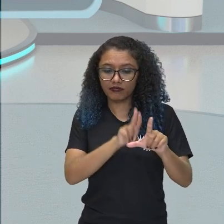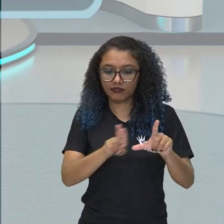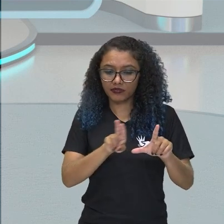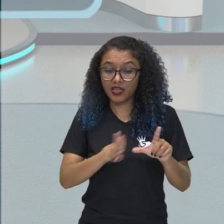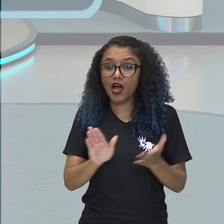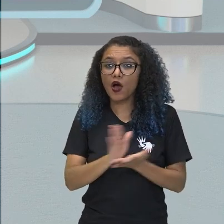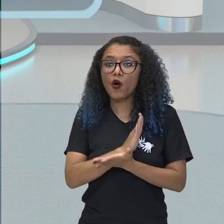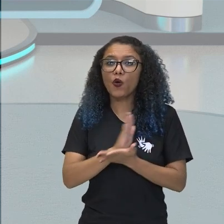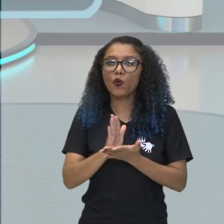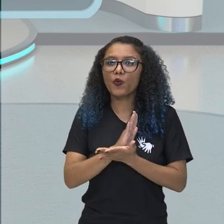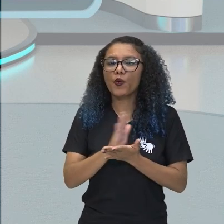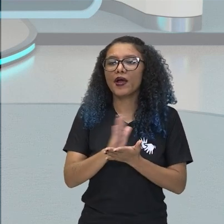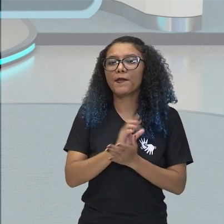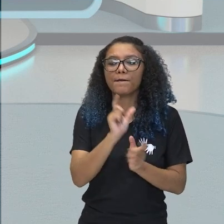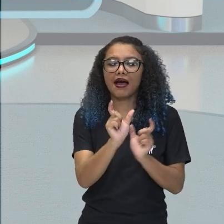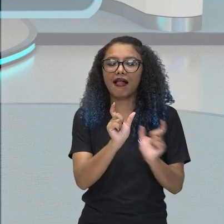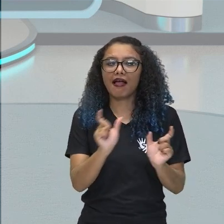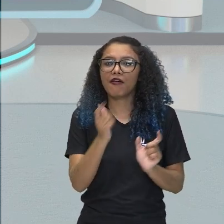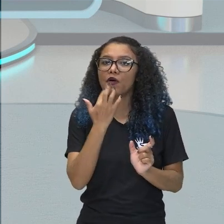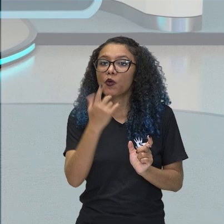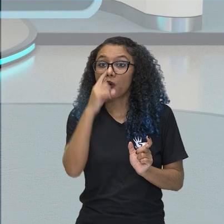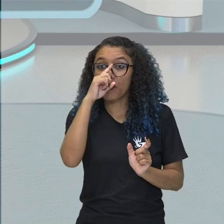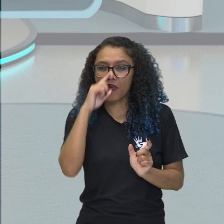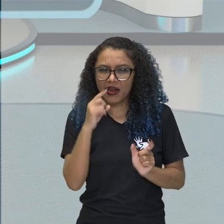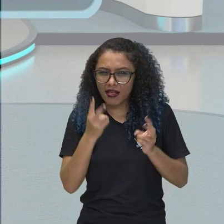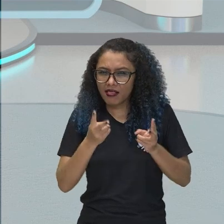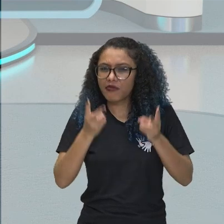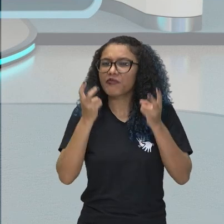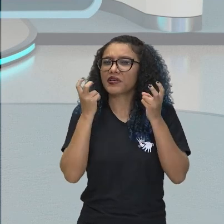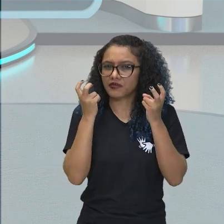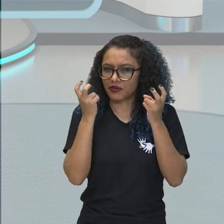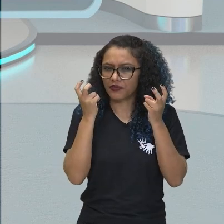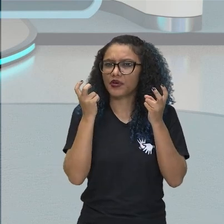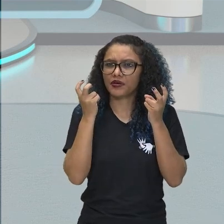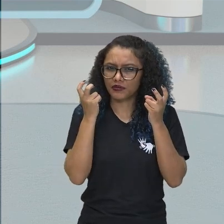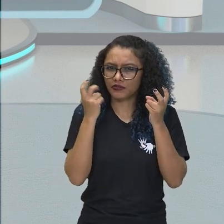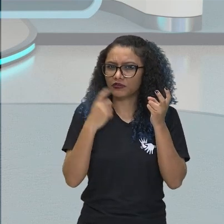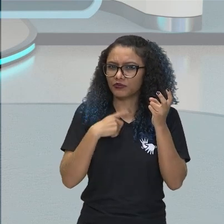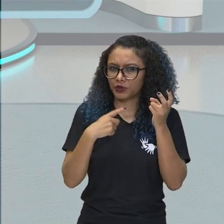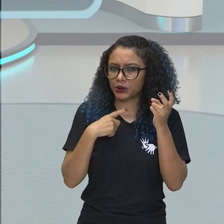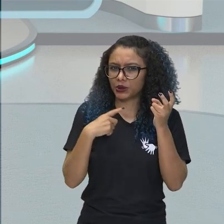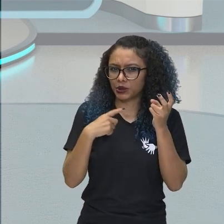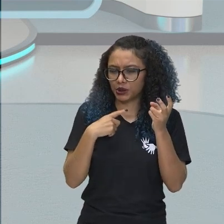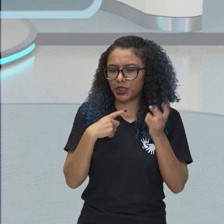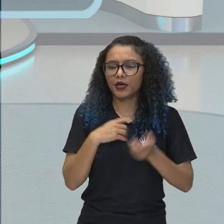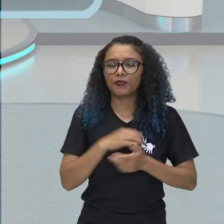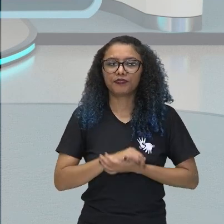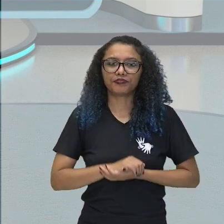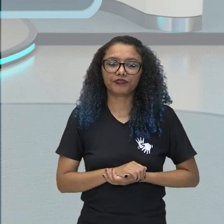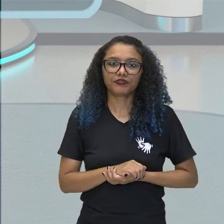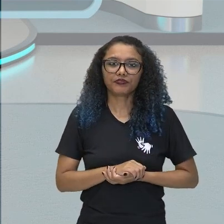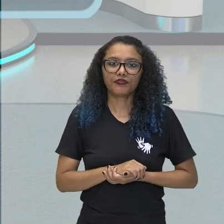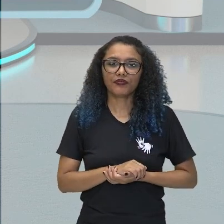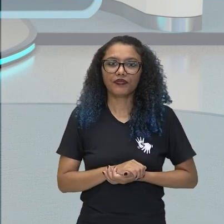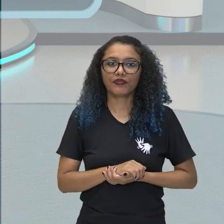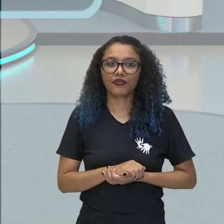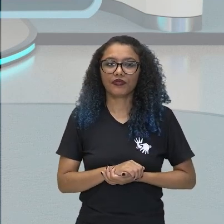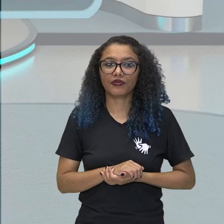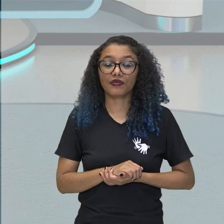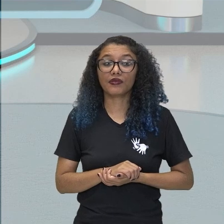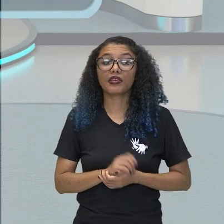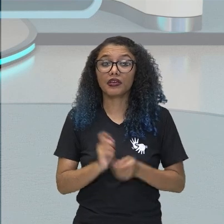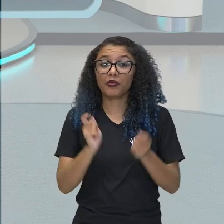destacadas em amarillo. Observaram que tinha algumas palavrinhas que estavam ali destacadas, tanto na escrita quanto